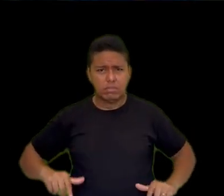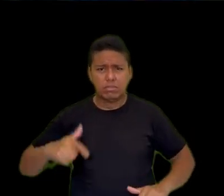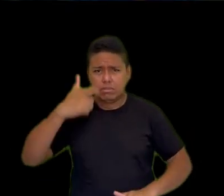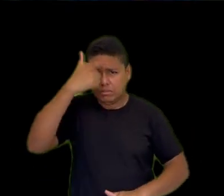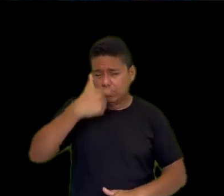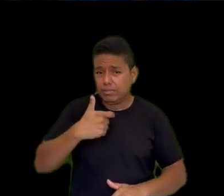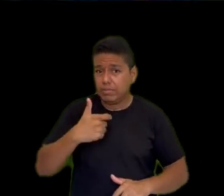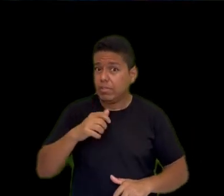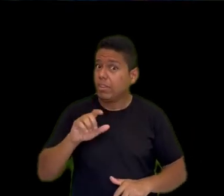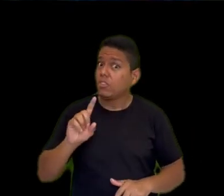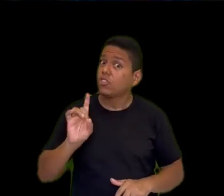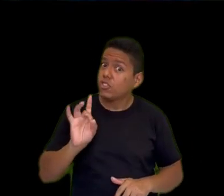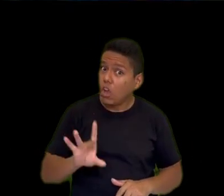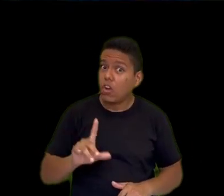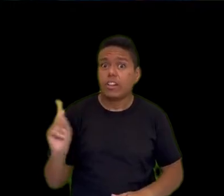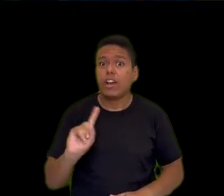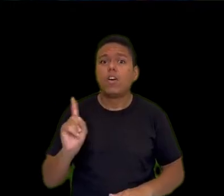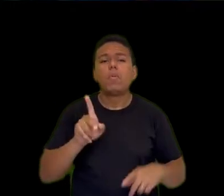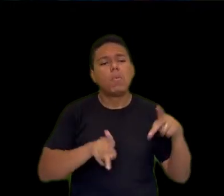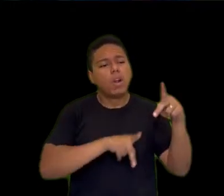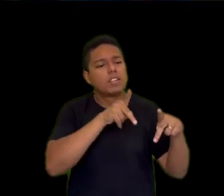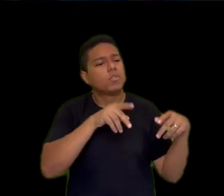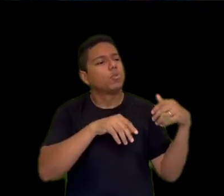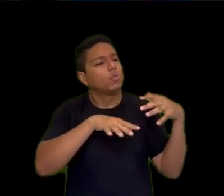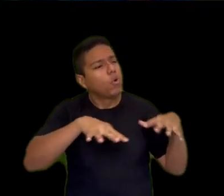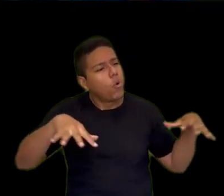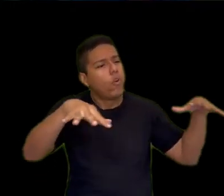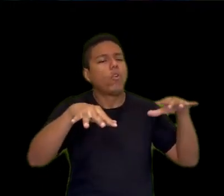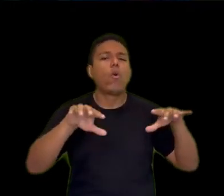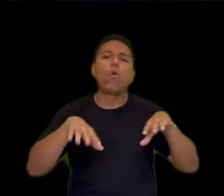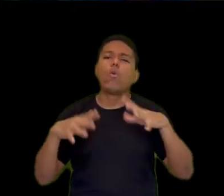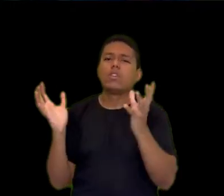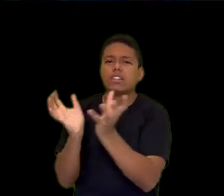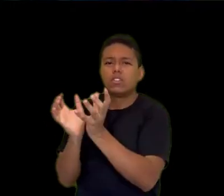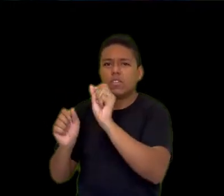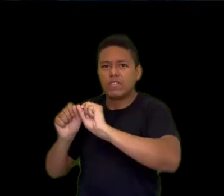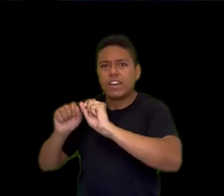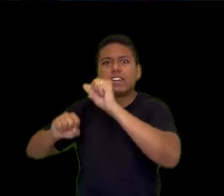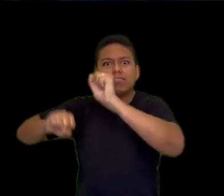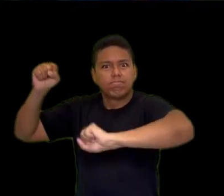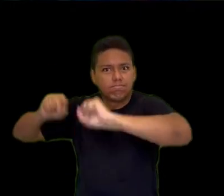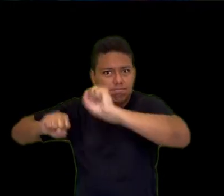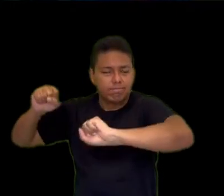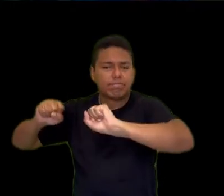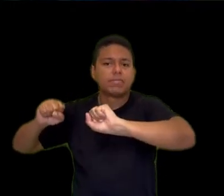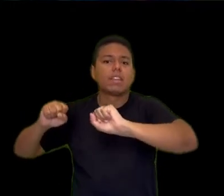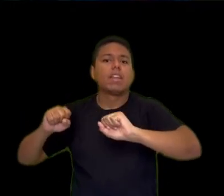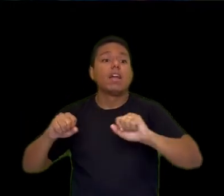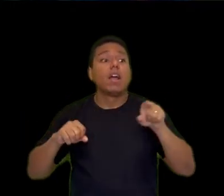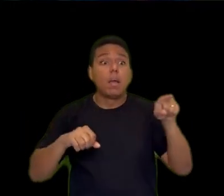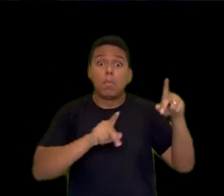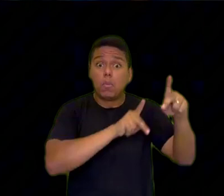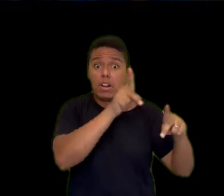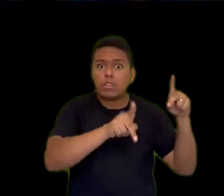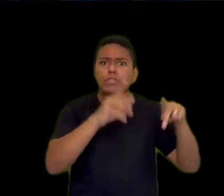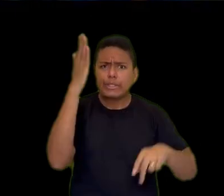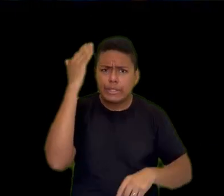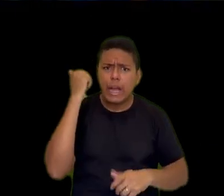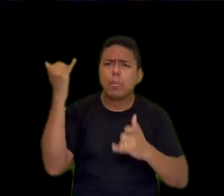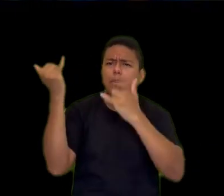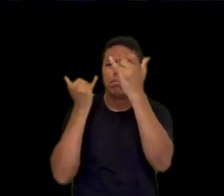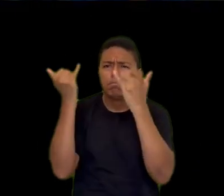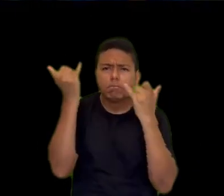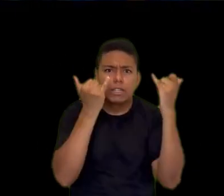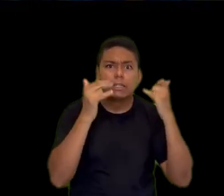população bem informada, uma população que saiba reconhecer os riscos sanitários que são inerentes a cada produto e serviço,